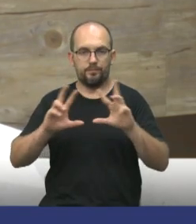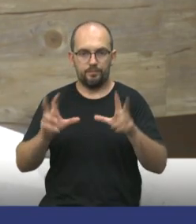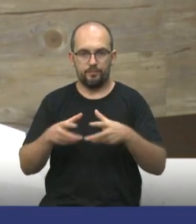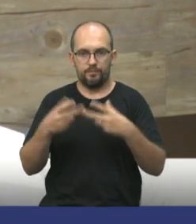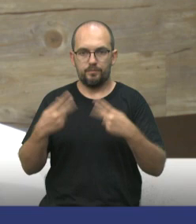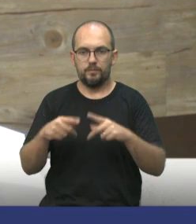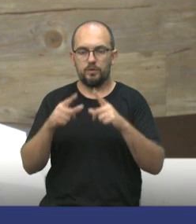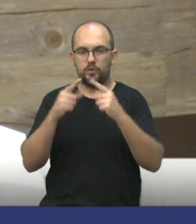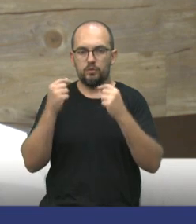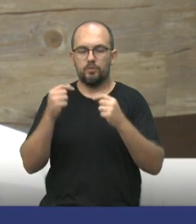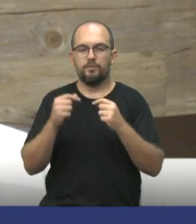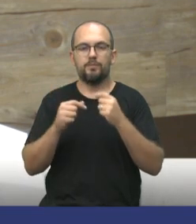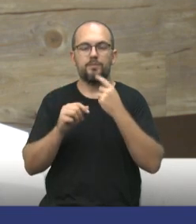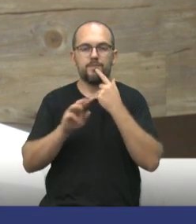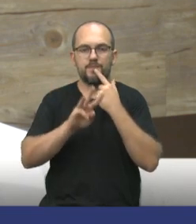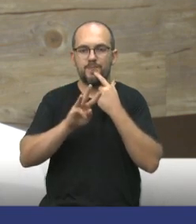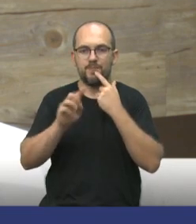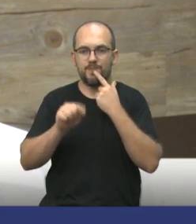endereço